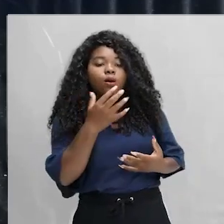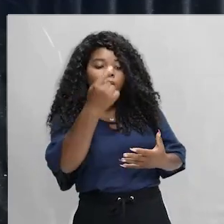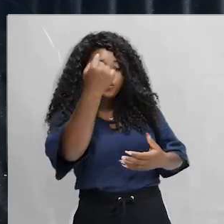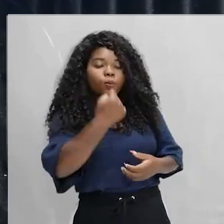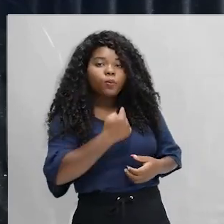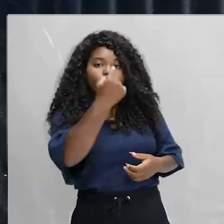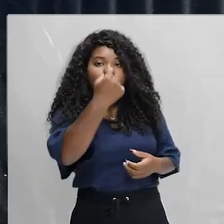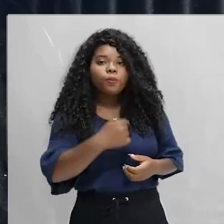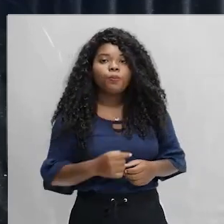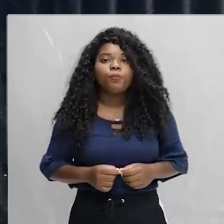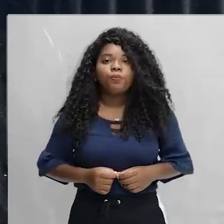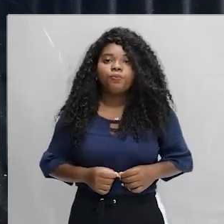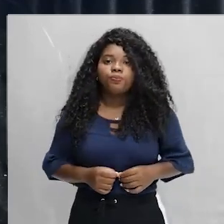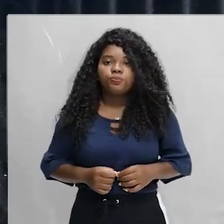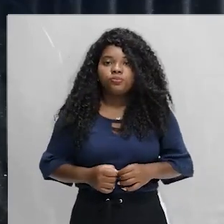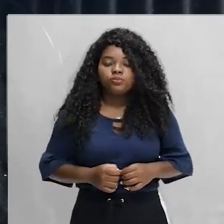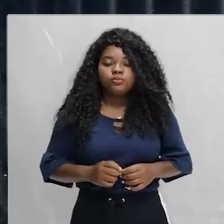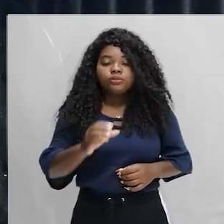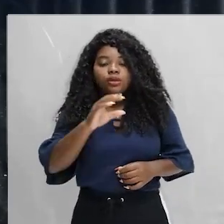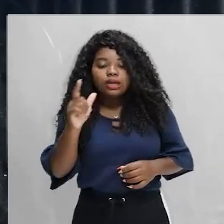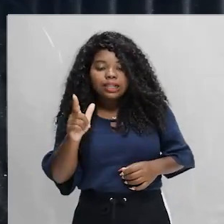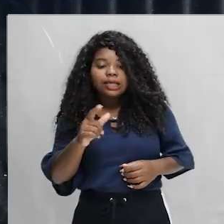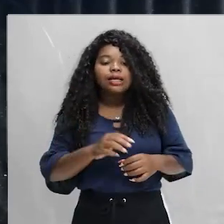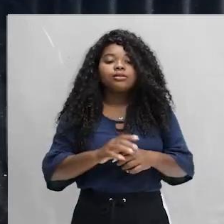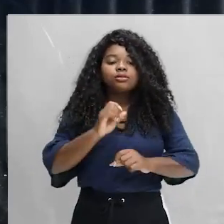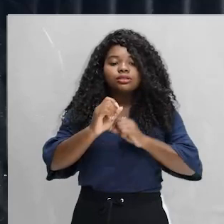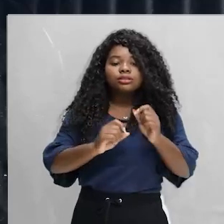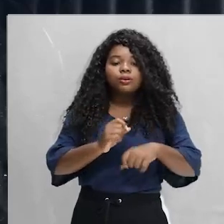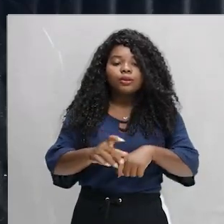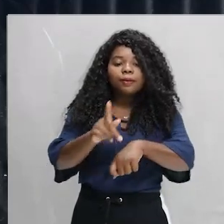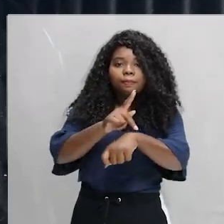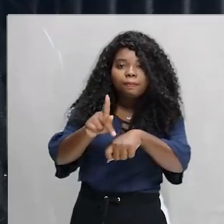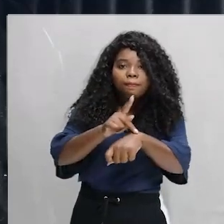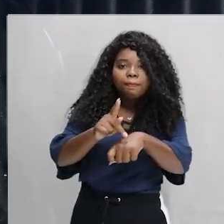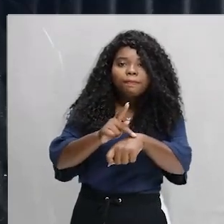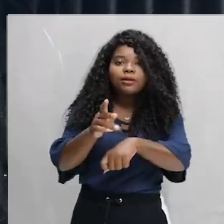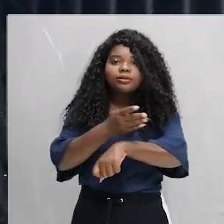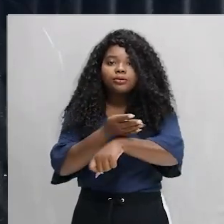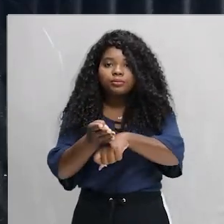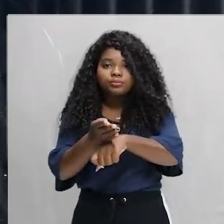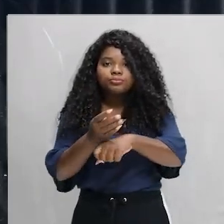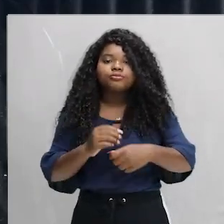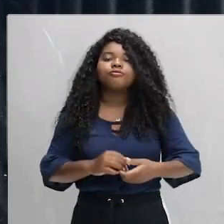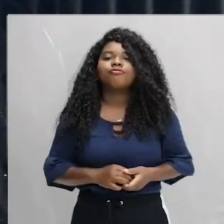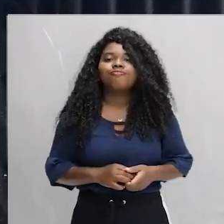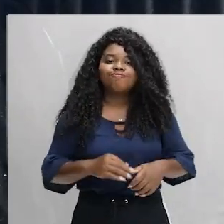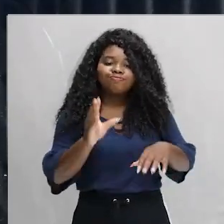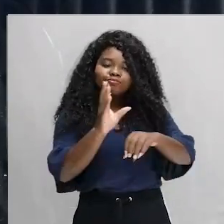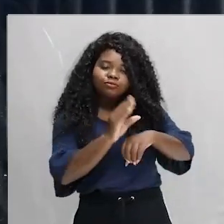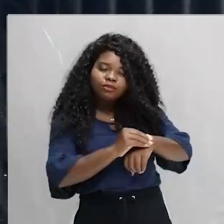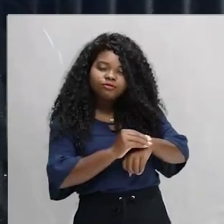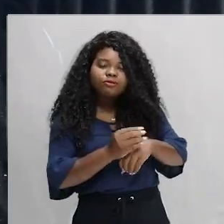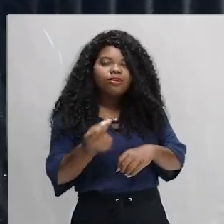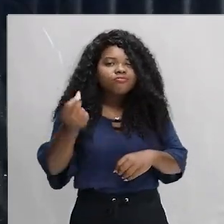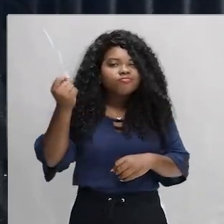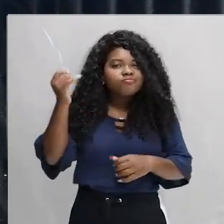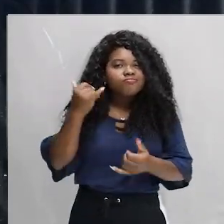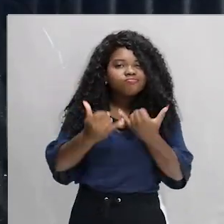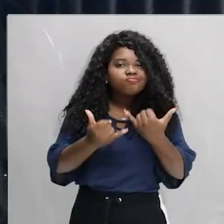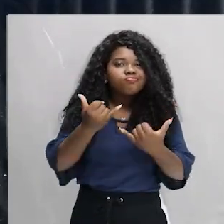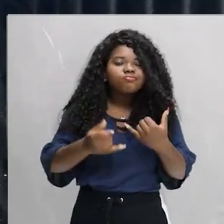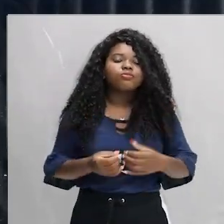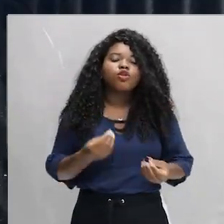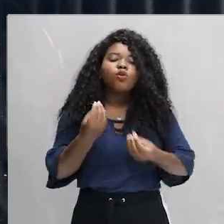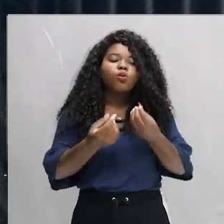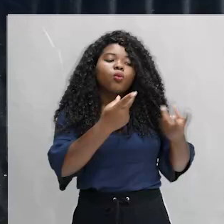imagem? Claro, ela está em preto e branco, né? Uma foto parece bem antiga. Como você percebe